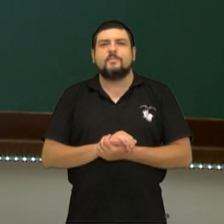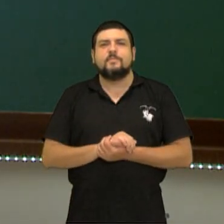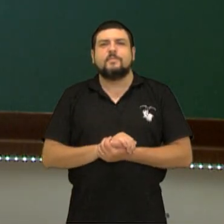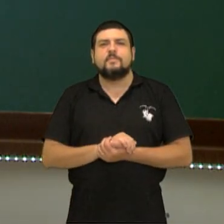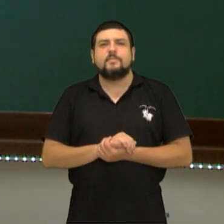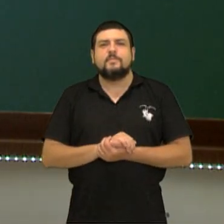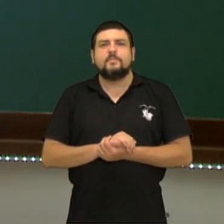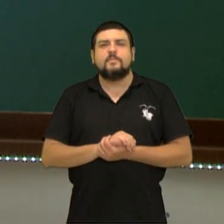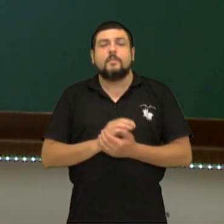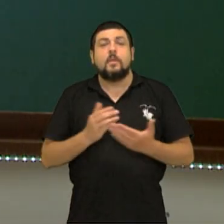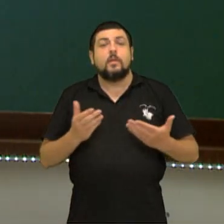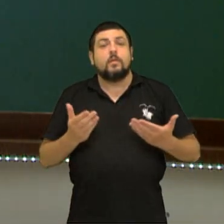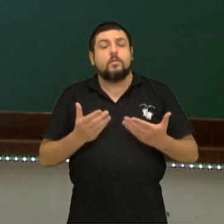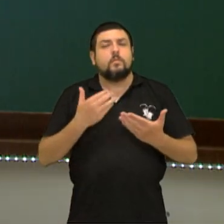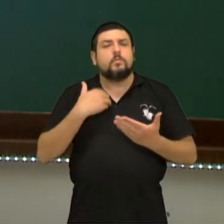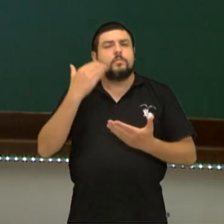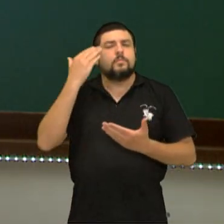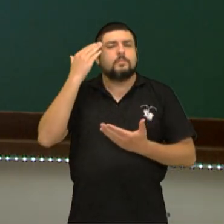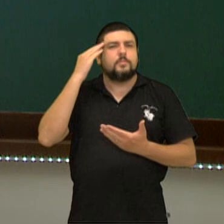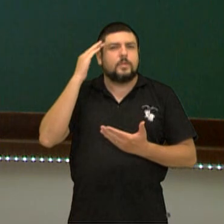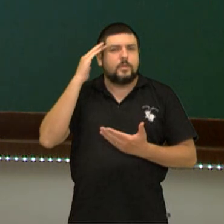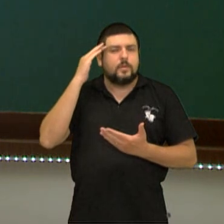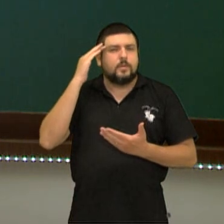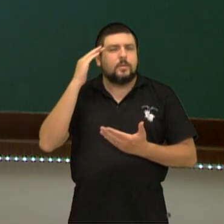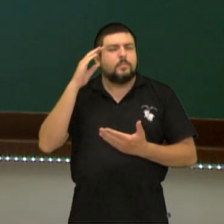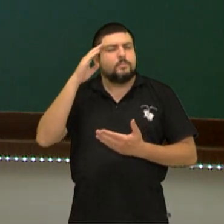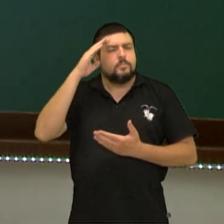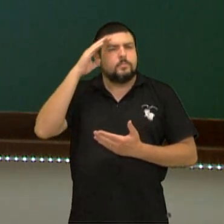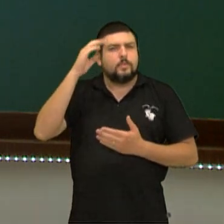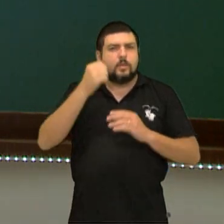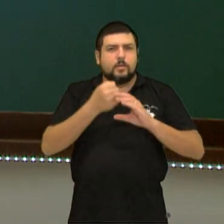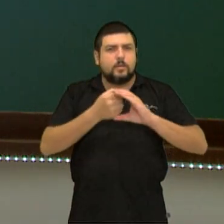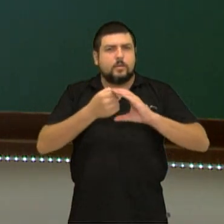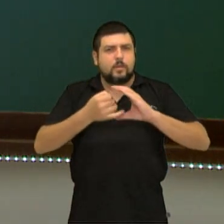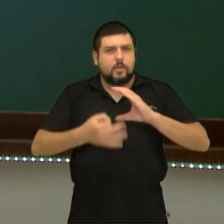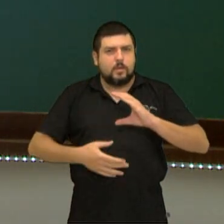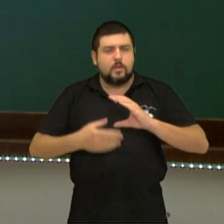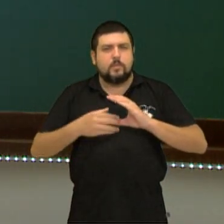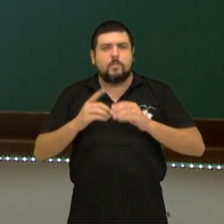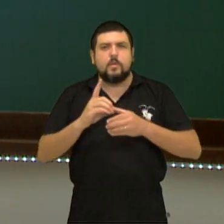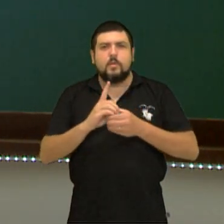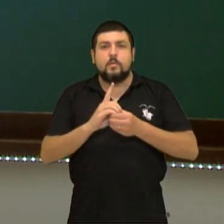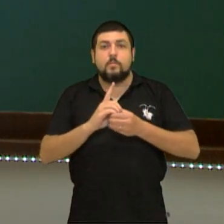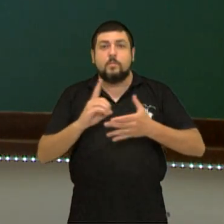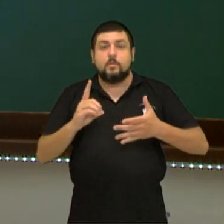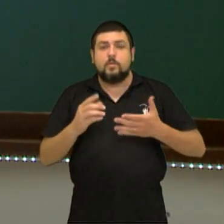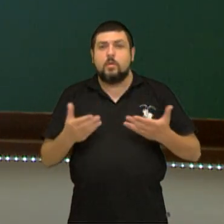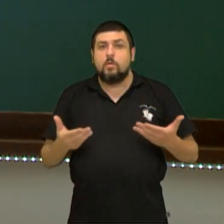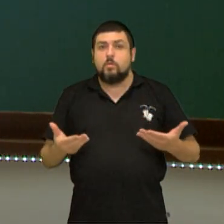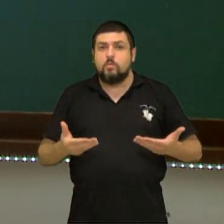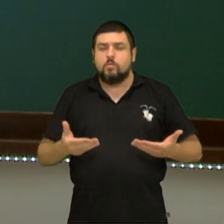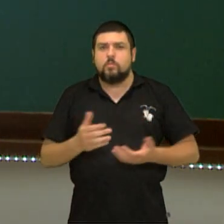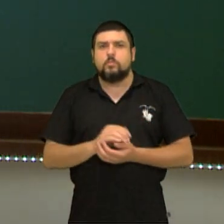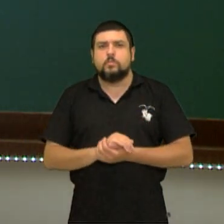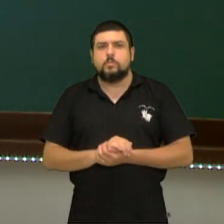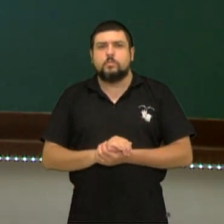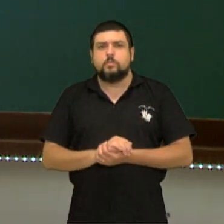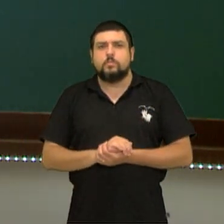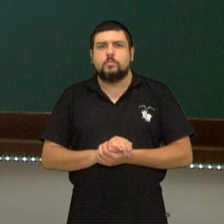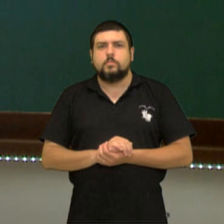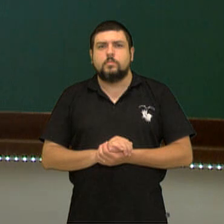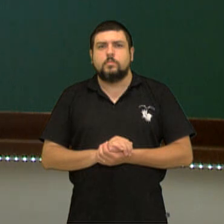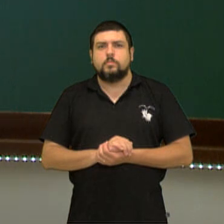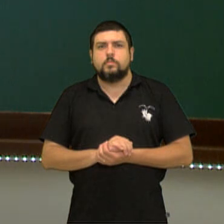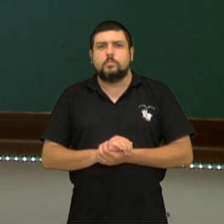entender, então, as principais características das democracias modernas, Falamos aí anteriormente